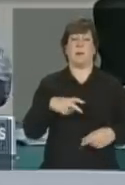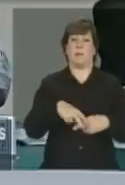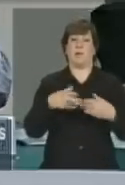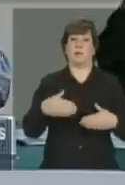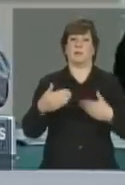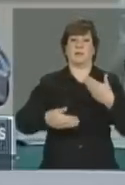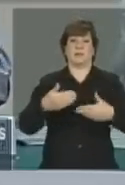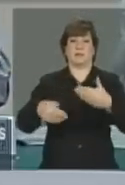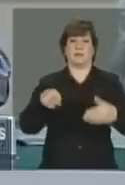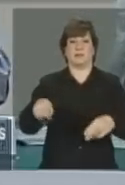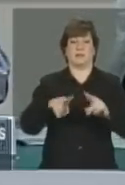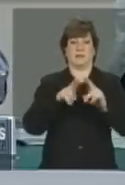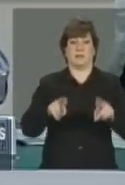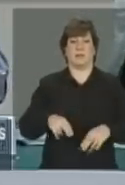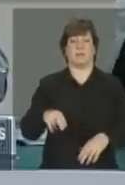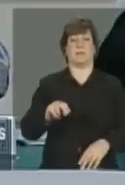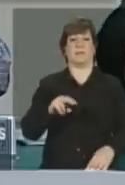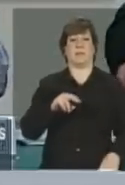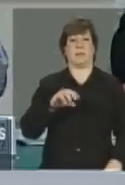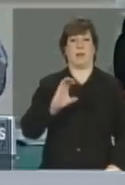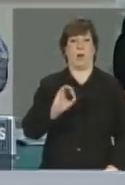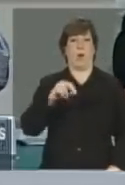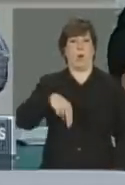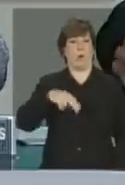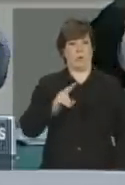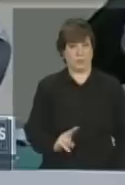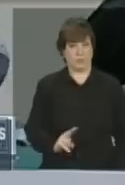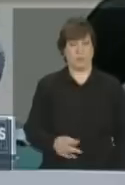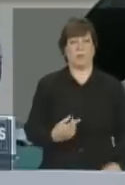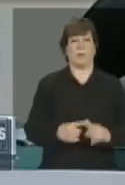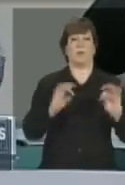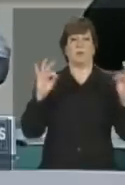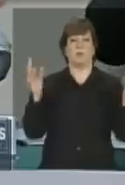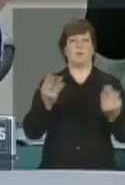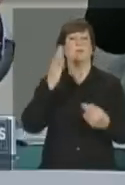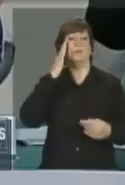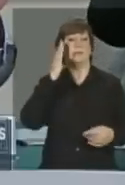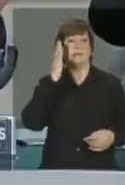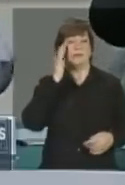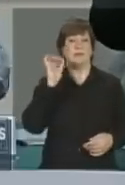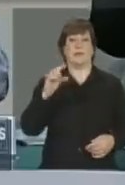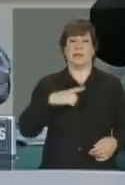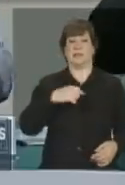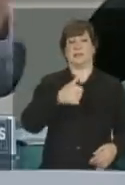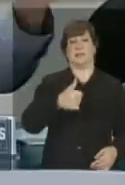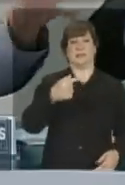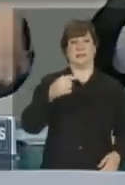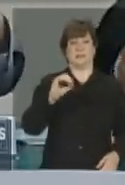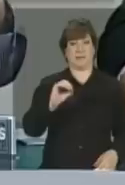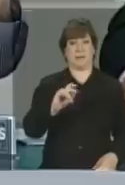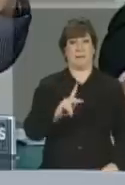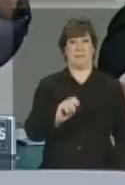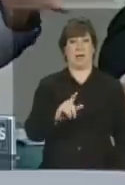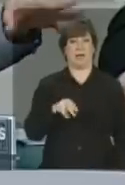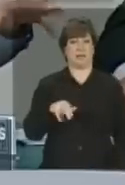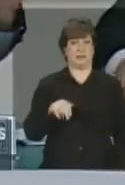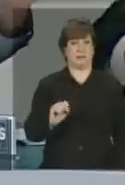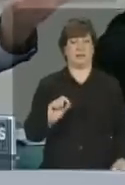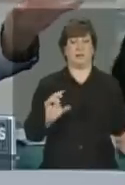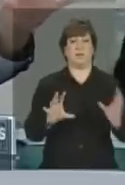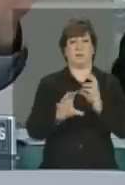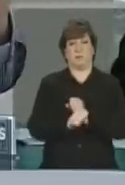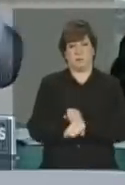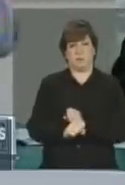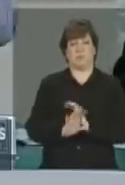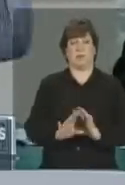estão mais acostumadas a lidarem com a ONU sabem que é até razoável ter 170 páginas. A pergunta que eu faço é quantos brackets tem